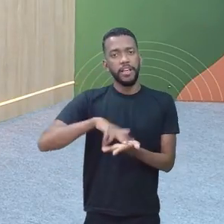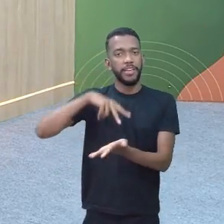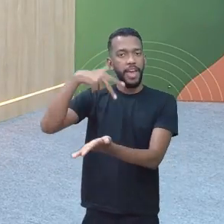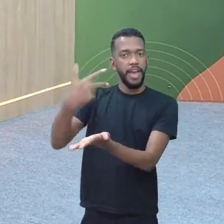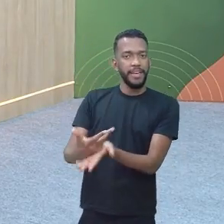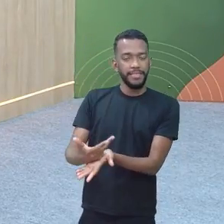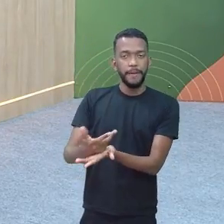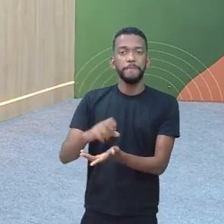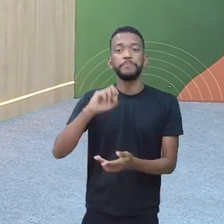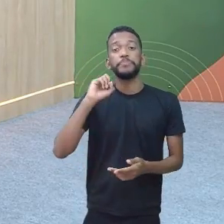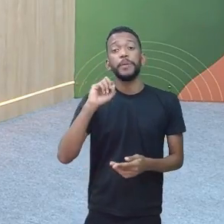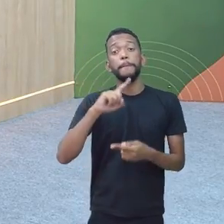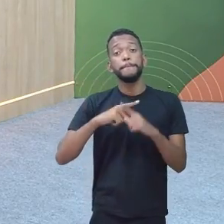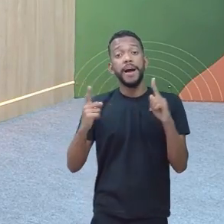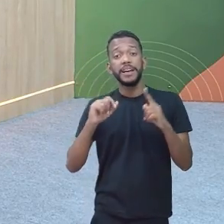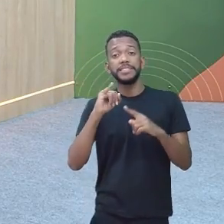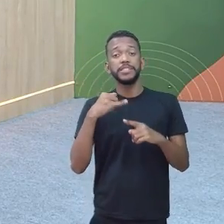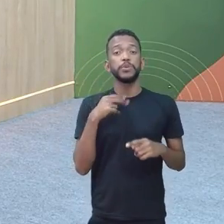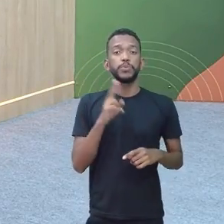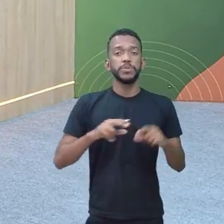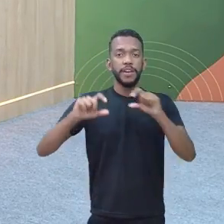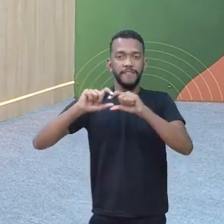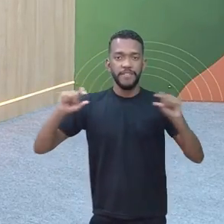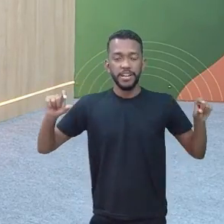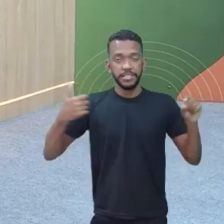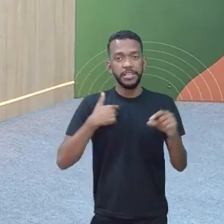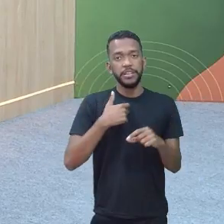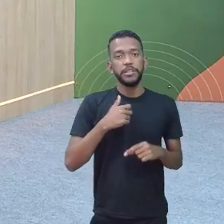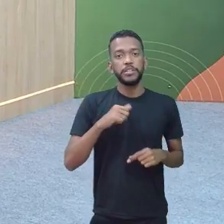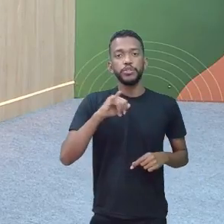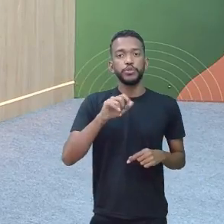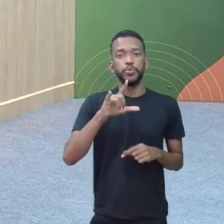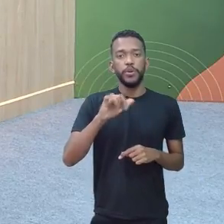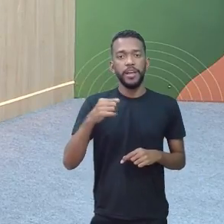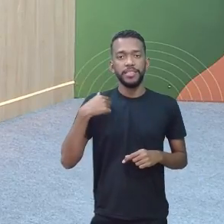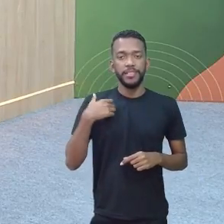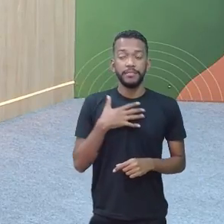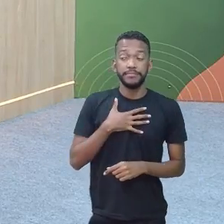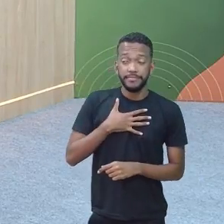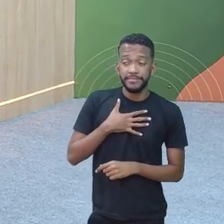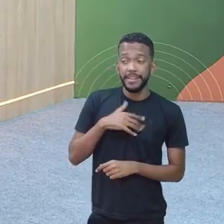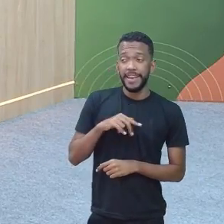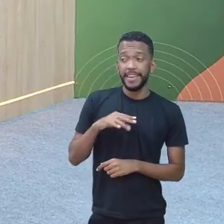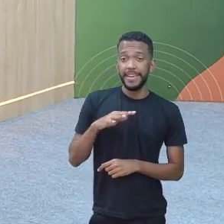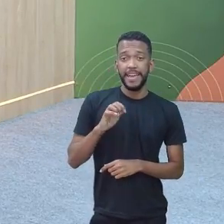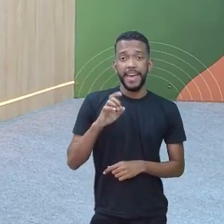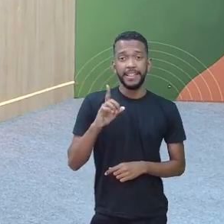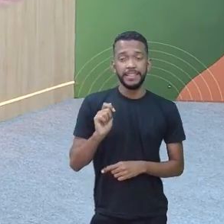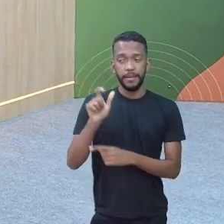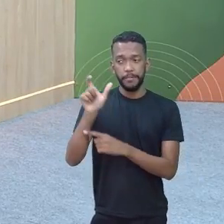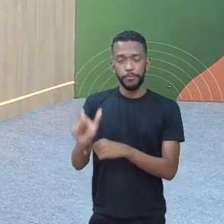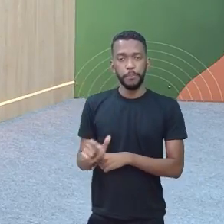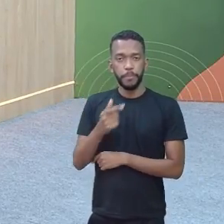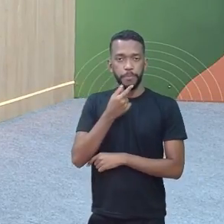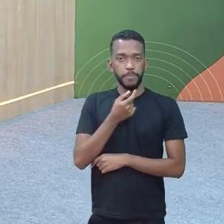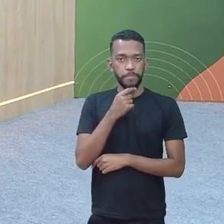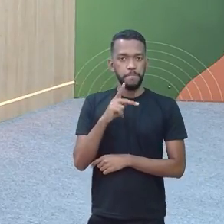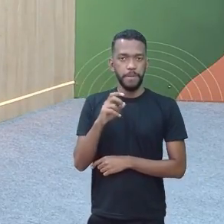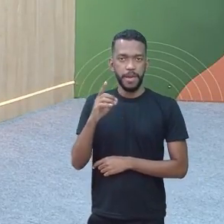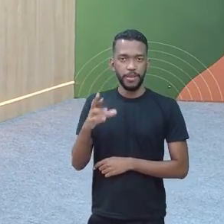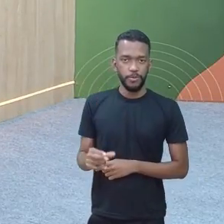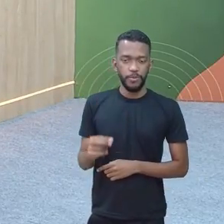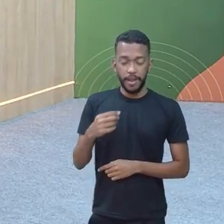chão. Contudo, quando eu uso a frase, Júlia tem uma queda por Pedro, eu estou querendo dizer que Júlia está apaixonada por